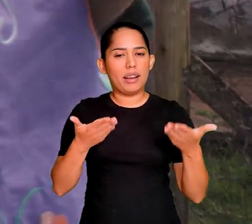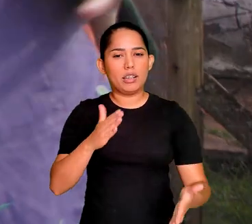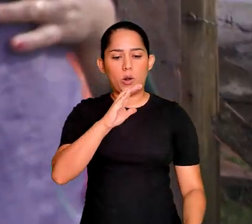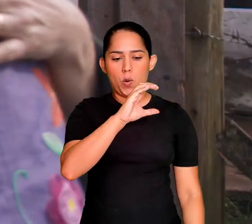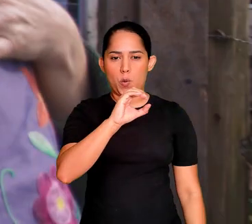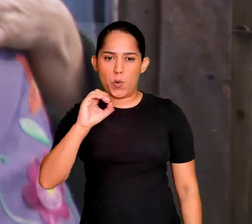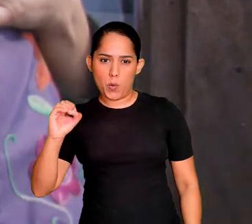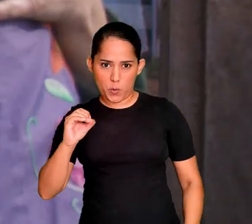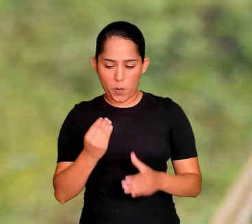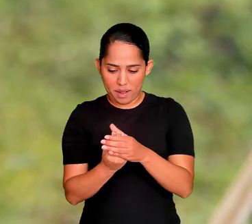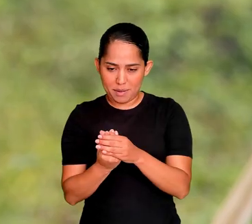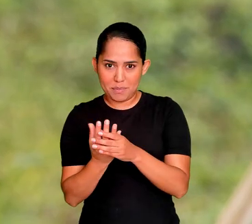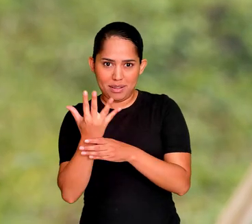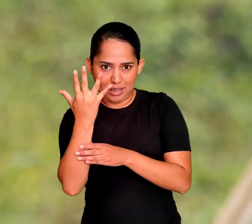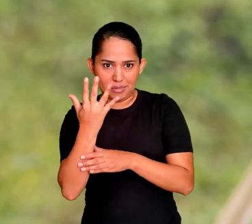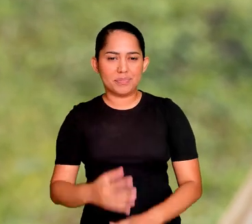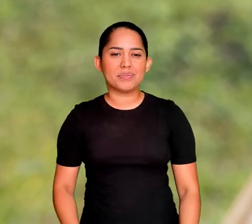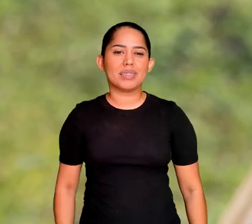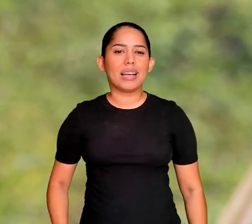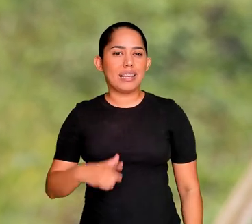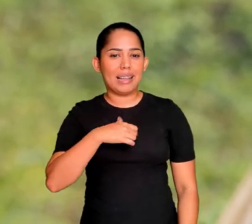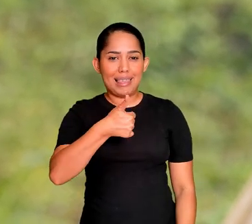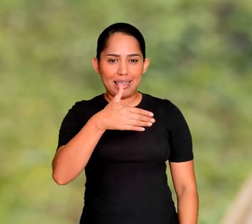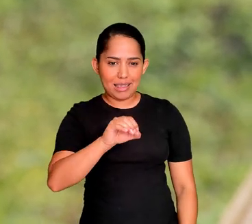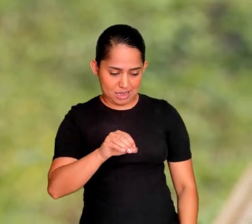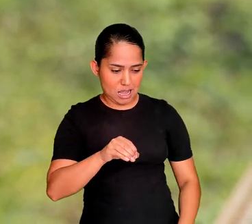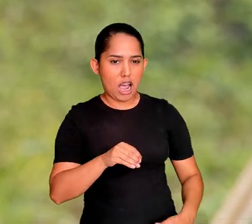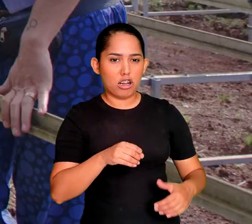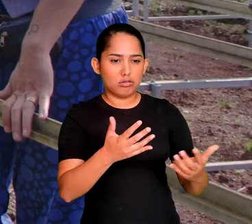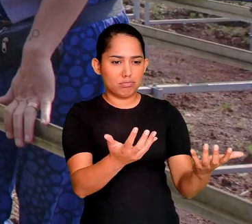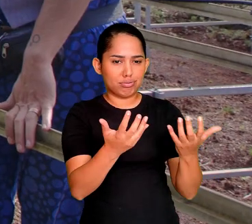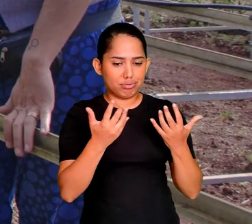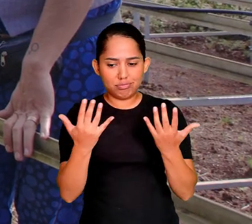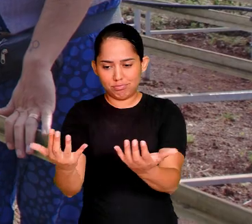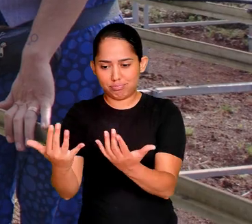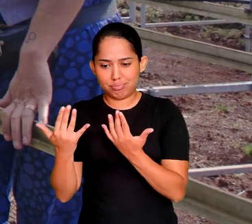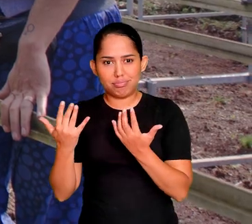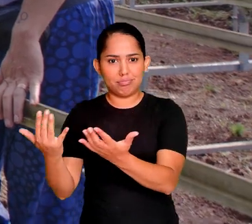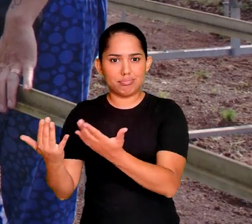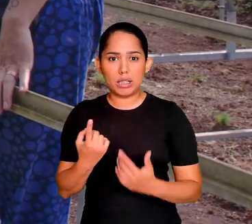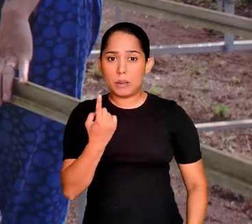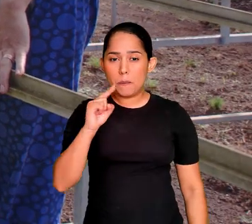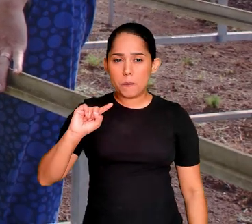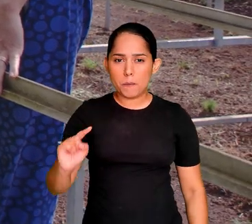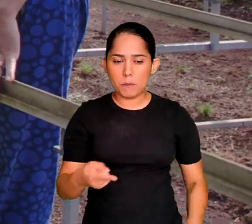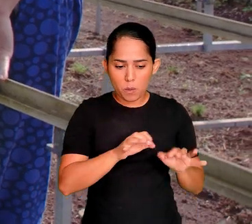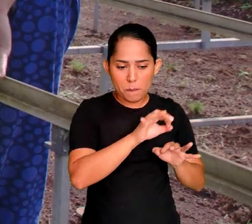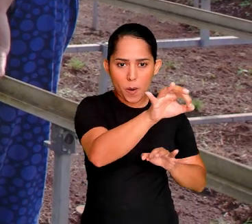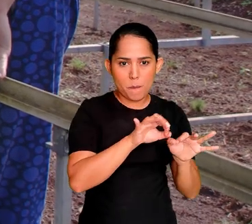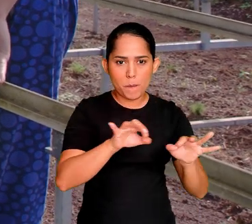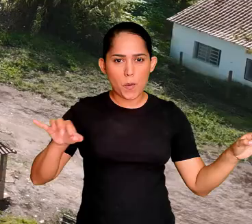aqui na Coplantas e temos 10 quintais produtivos. O quintal é 1.000 metros de terra e você faz um